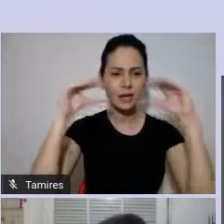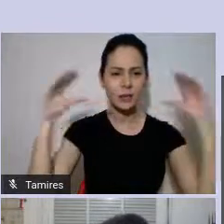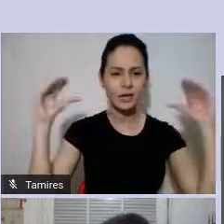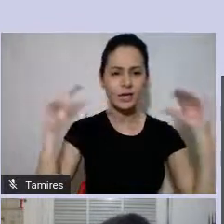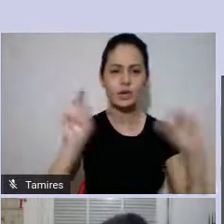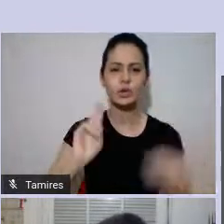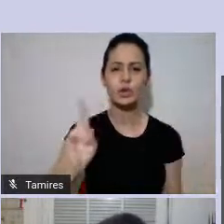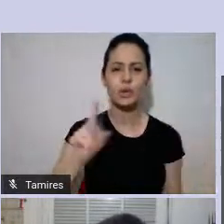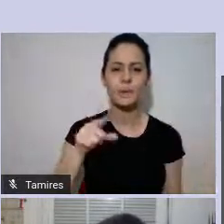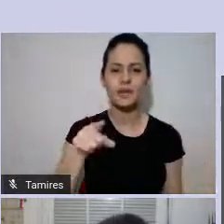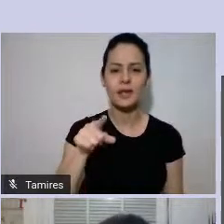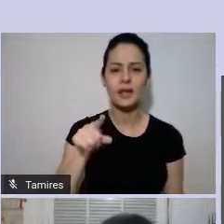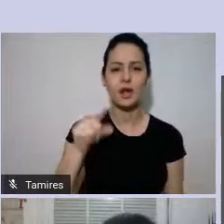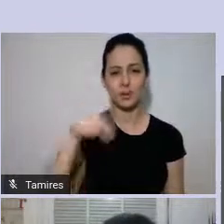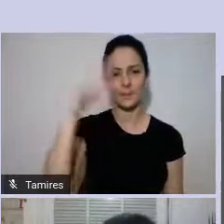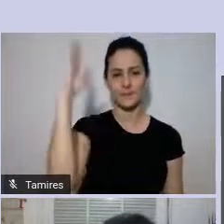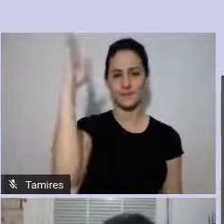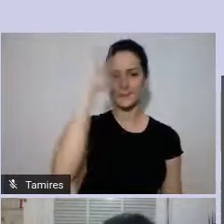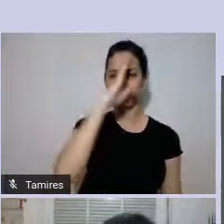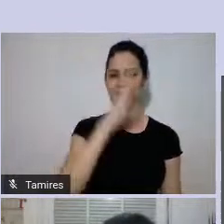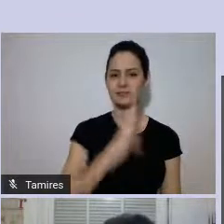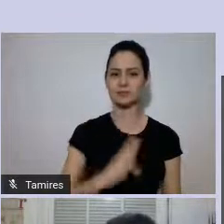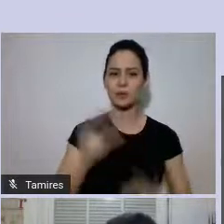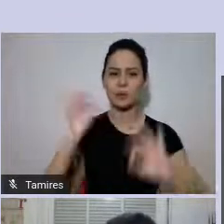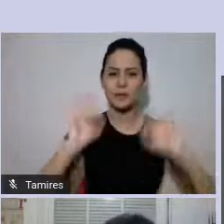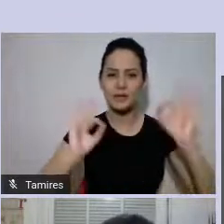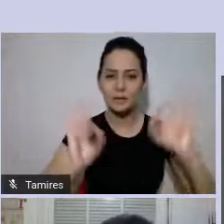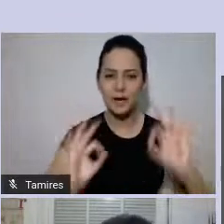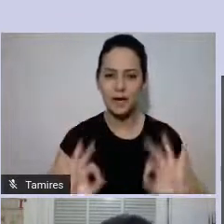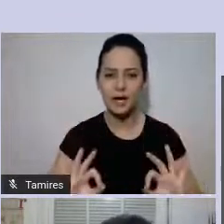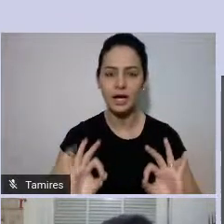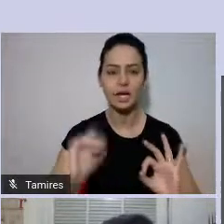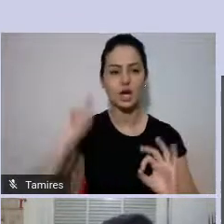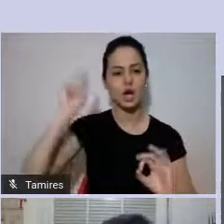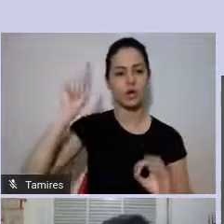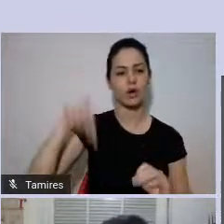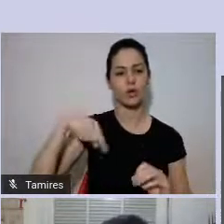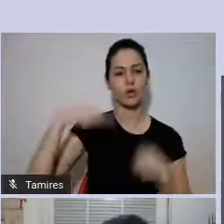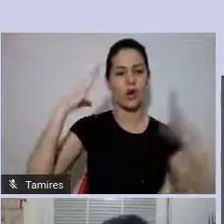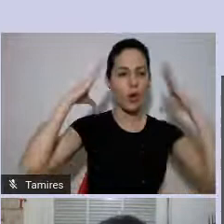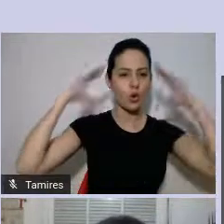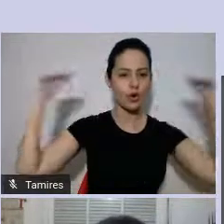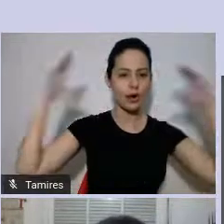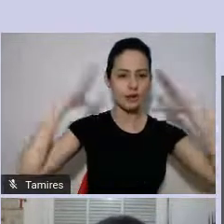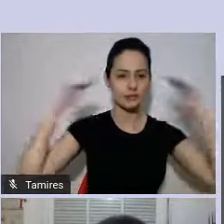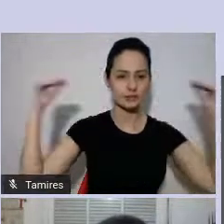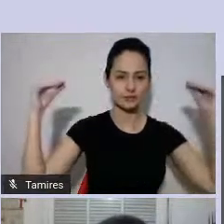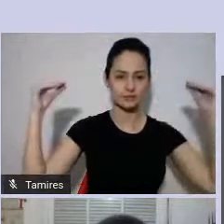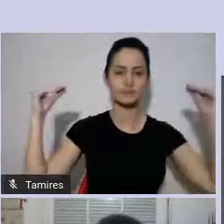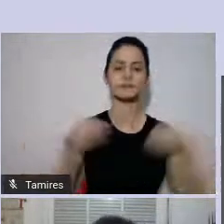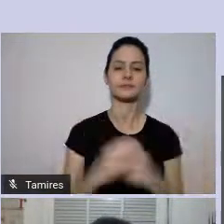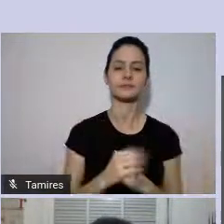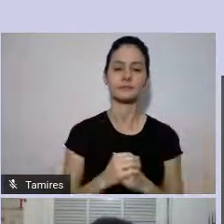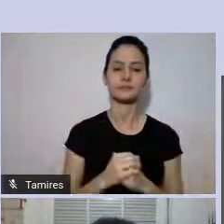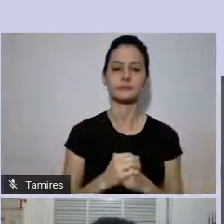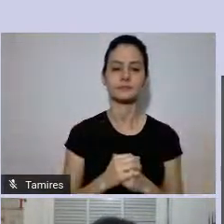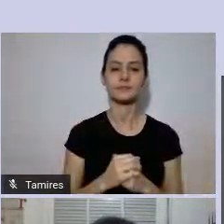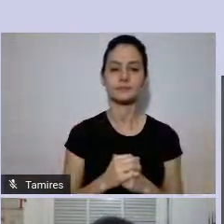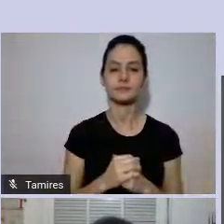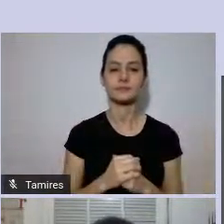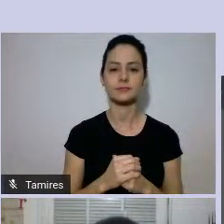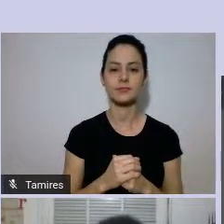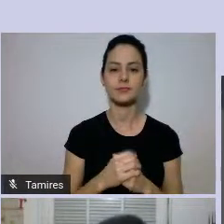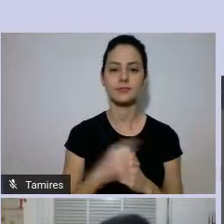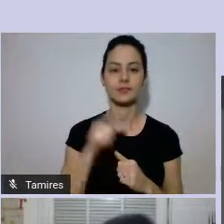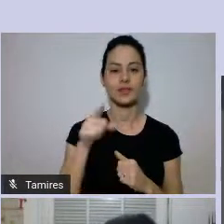da minha fala é Um Brasil Preparado Holandesa, Encontros Culturais e Práticas Alimentares à Época de Nassau. Essa